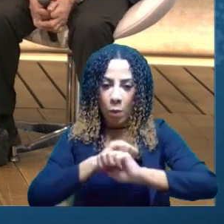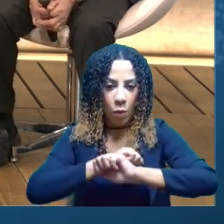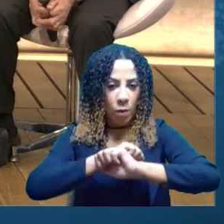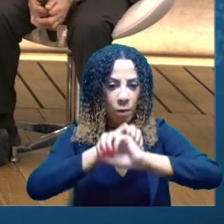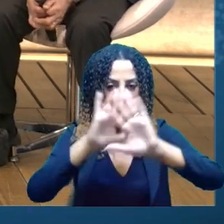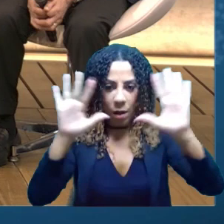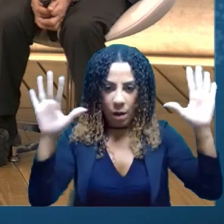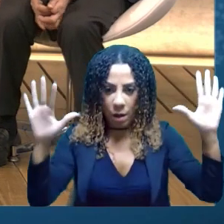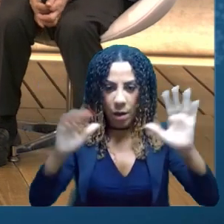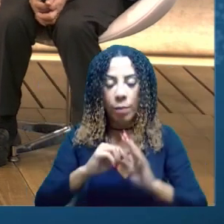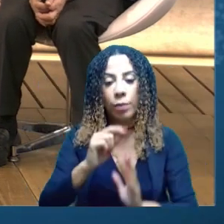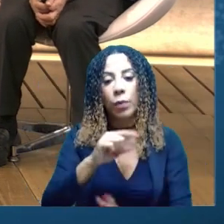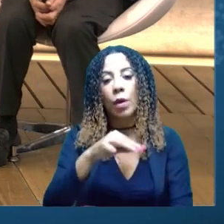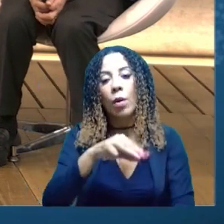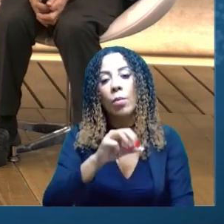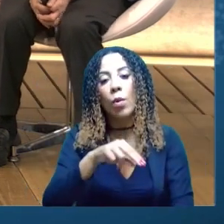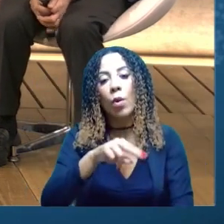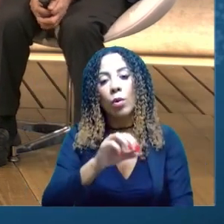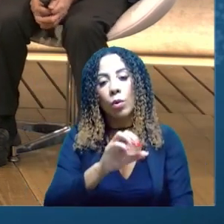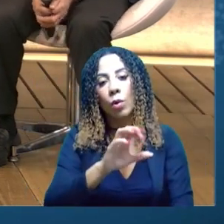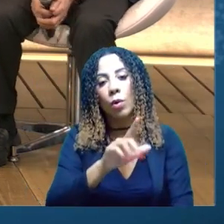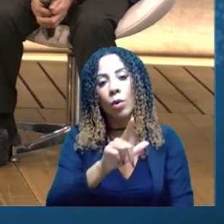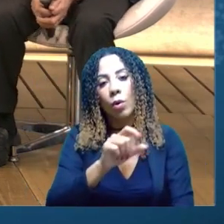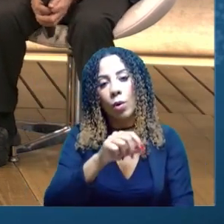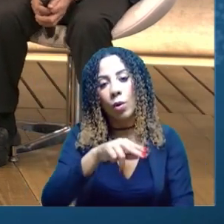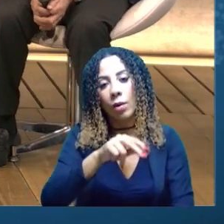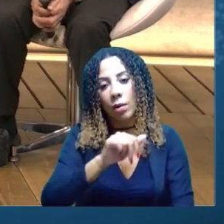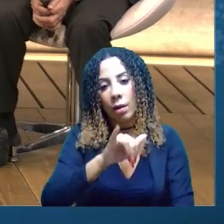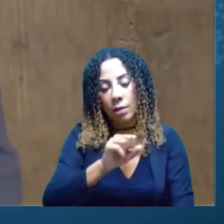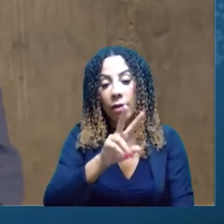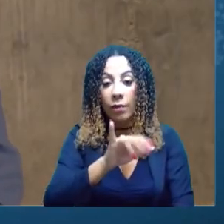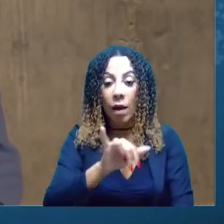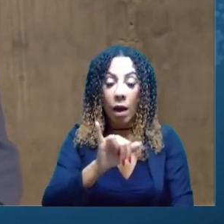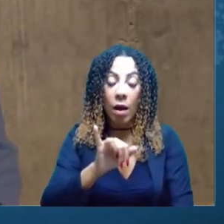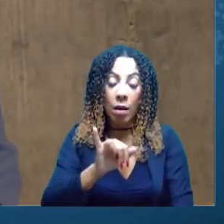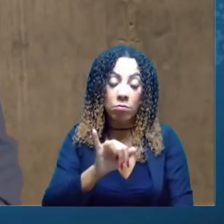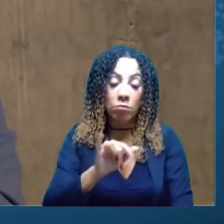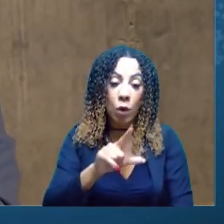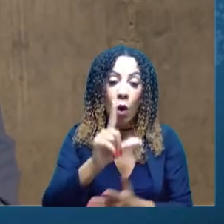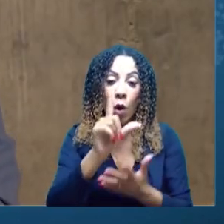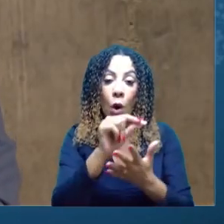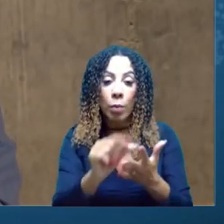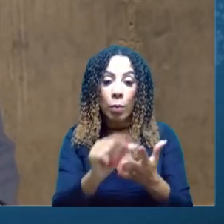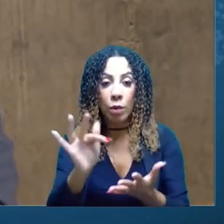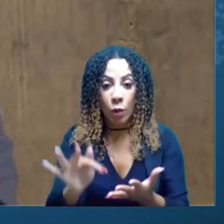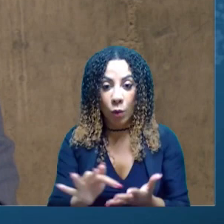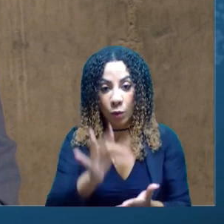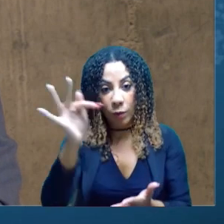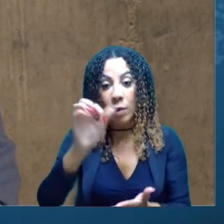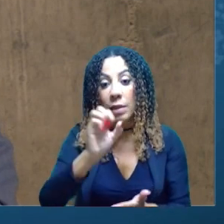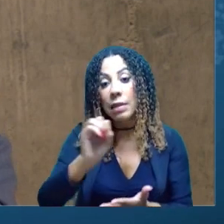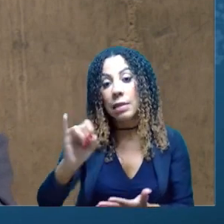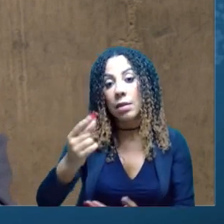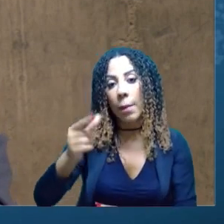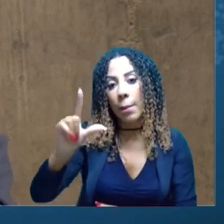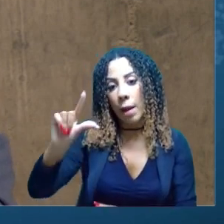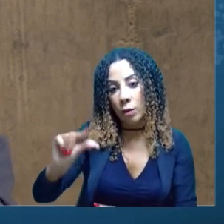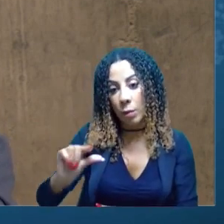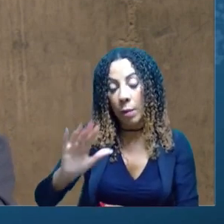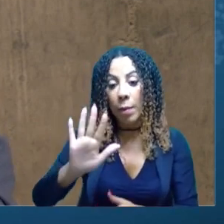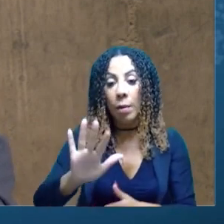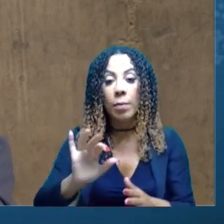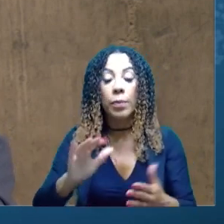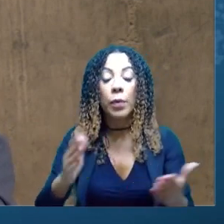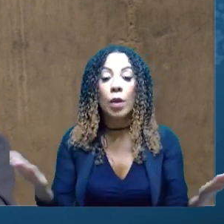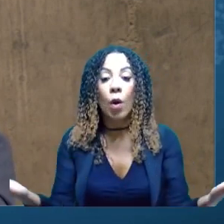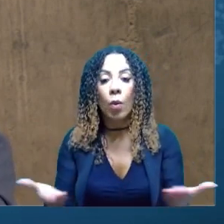os monoclonais serão uma alternativa no futuro se for mais barata. Mas hoje em dia você tem esse